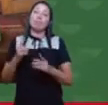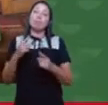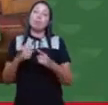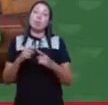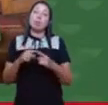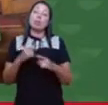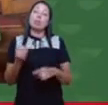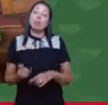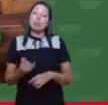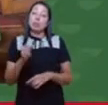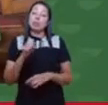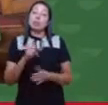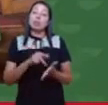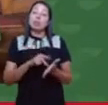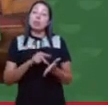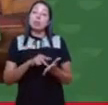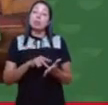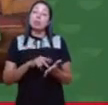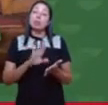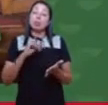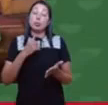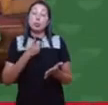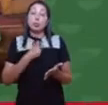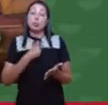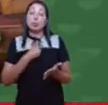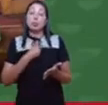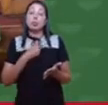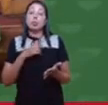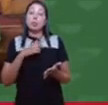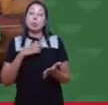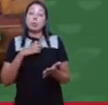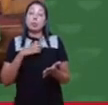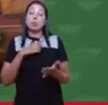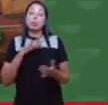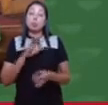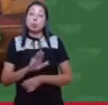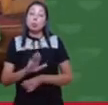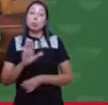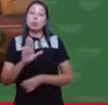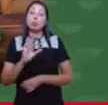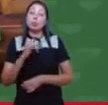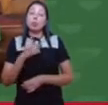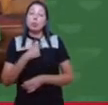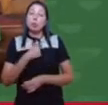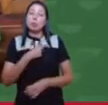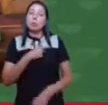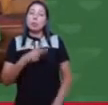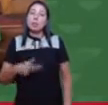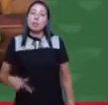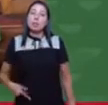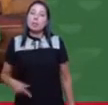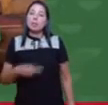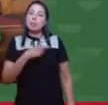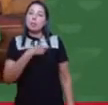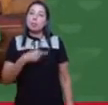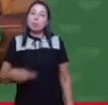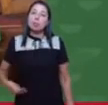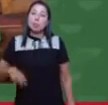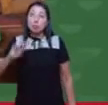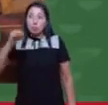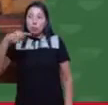porque é fundamental que nós tenhamos o Lula, nosso presidente da República, o ano que